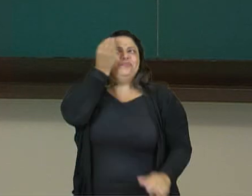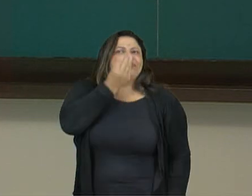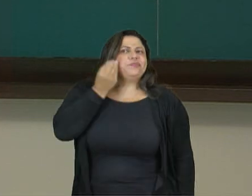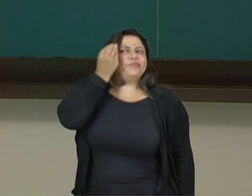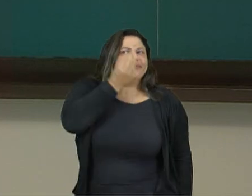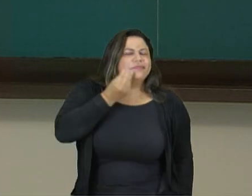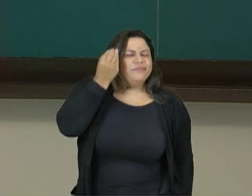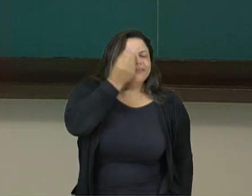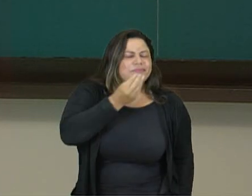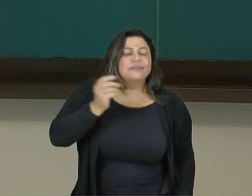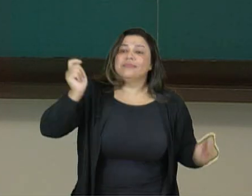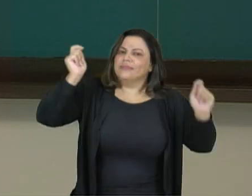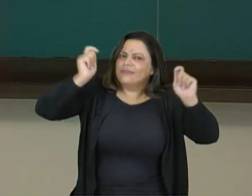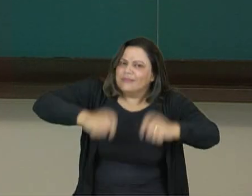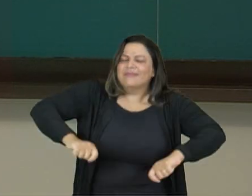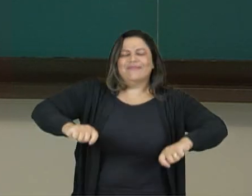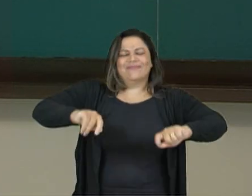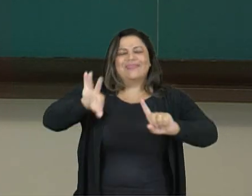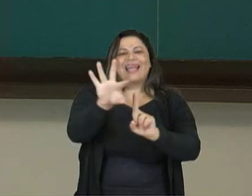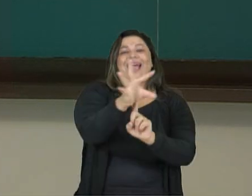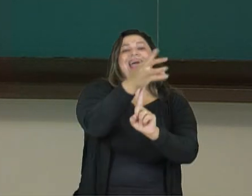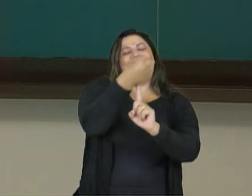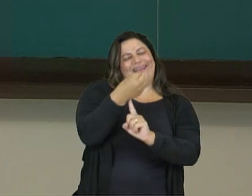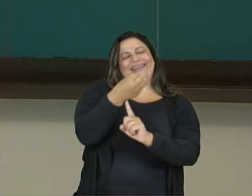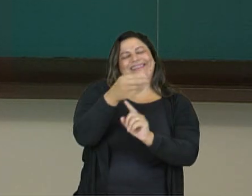do que seria a arte da dança.